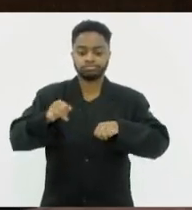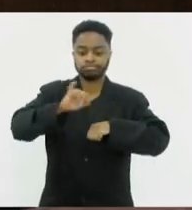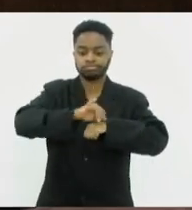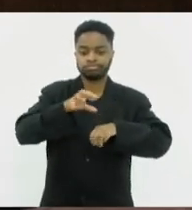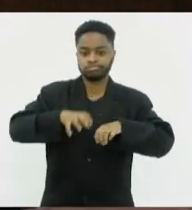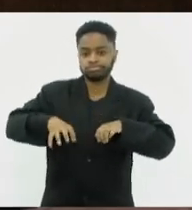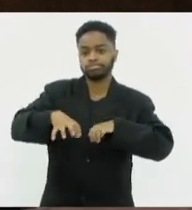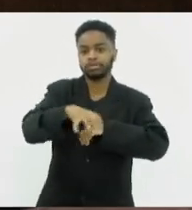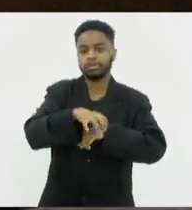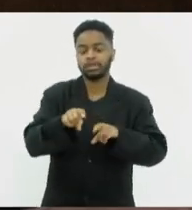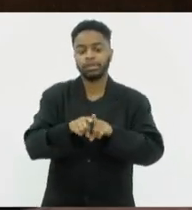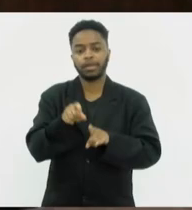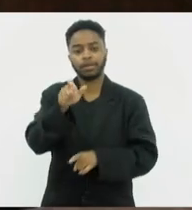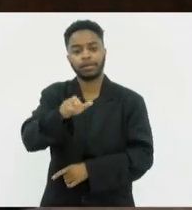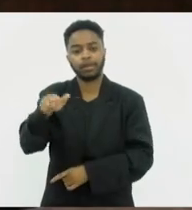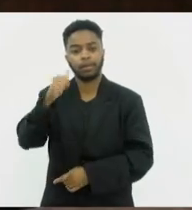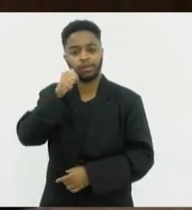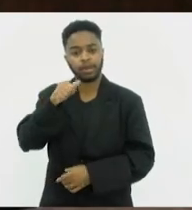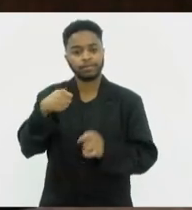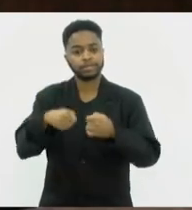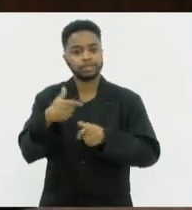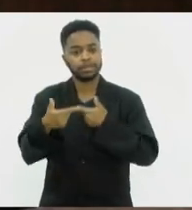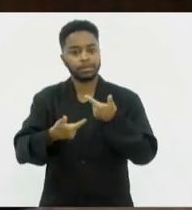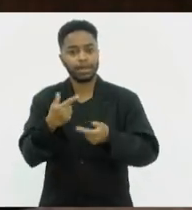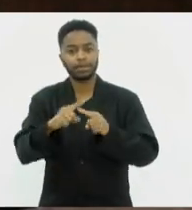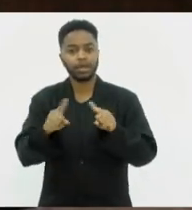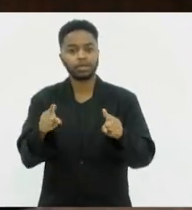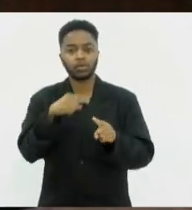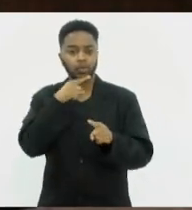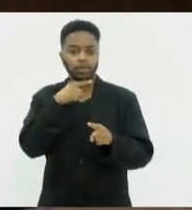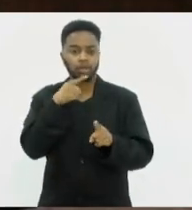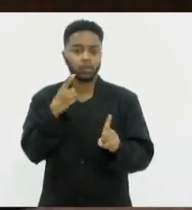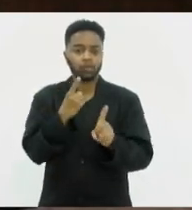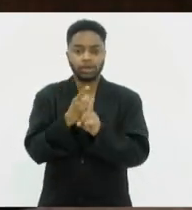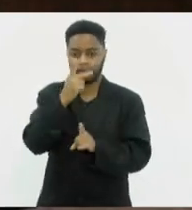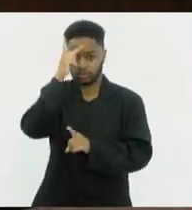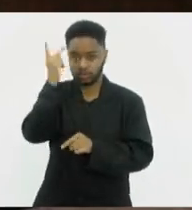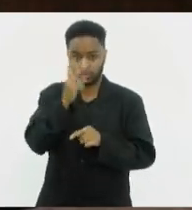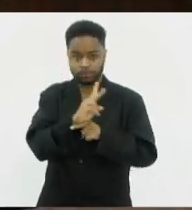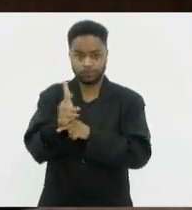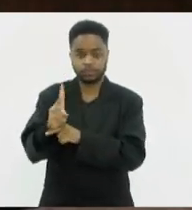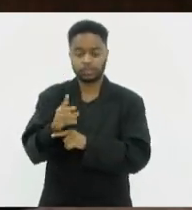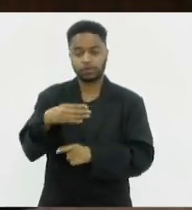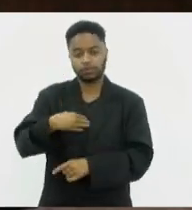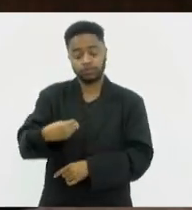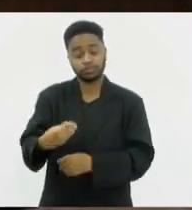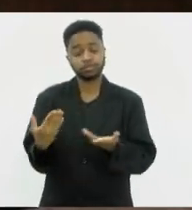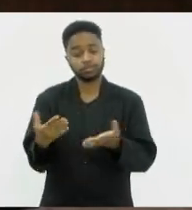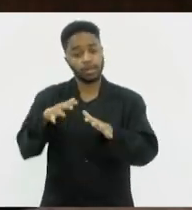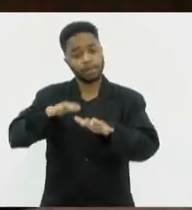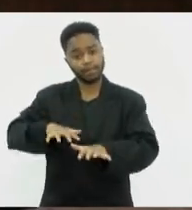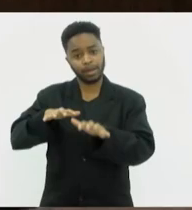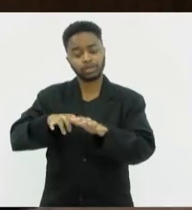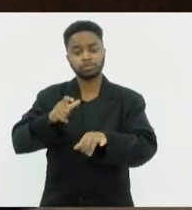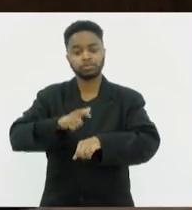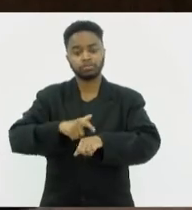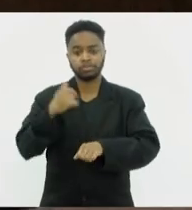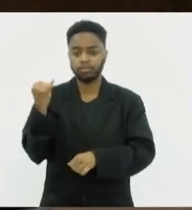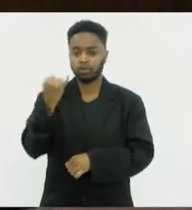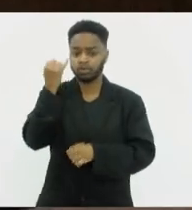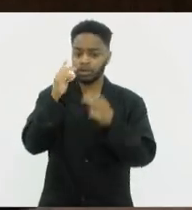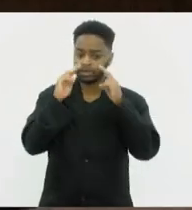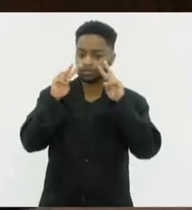que trabalhar e não têm aonde deixar os seus filhos. Então, a marcha é um momento importante de